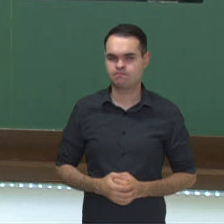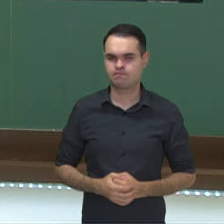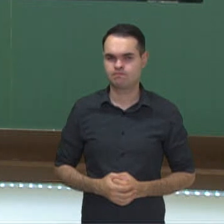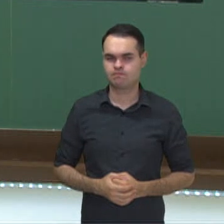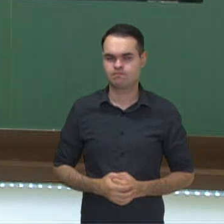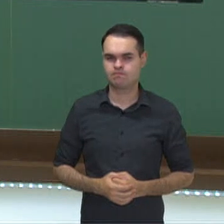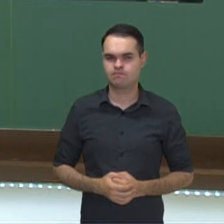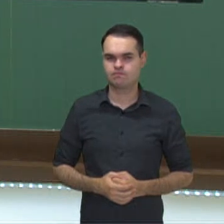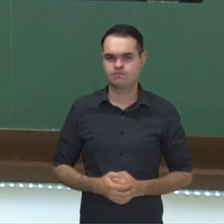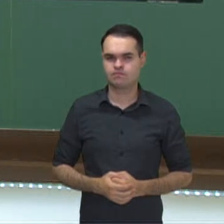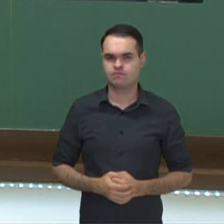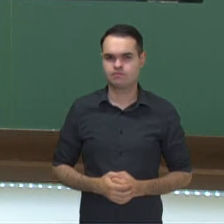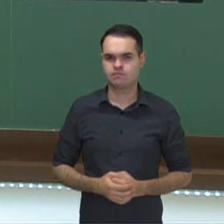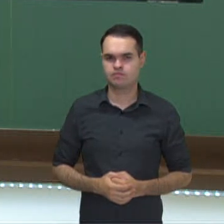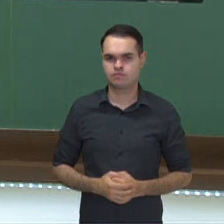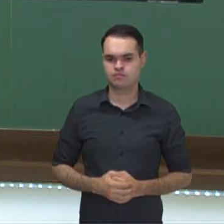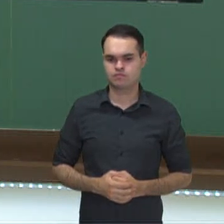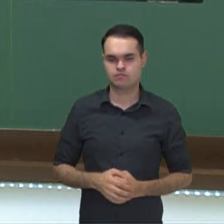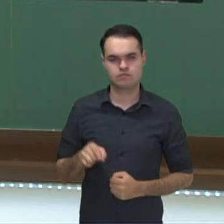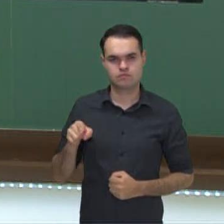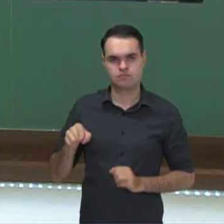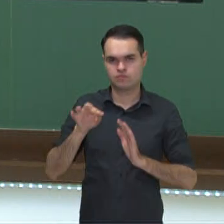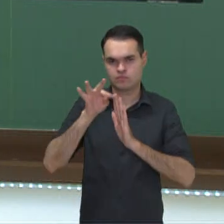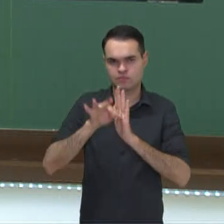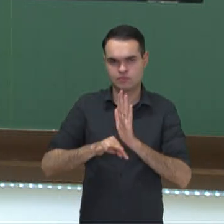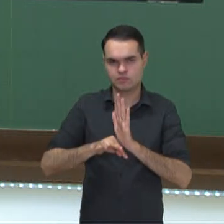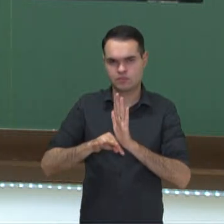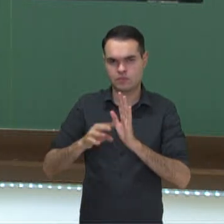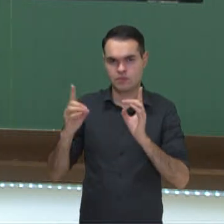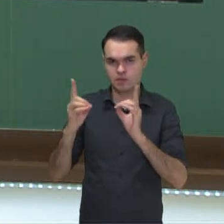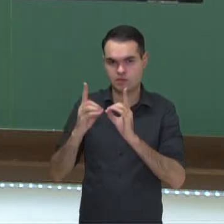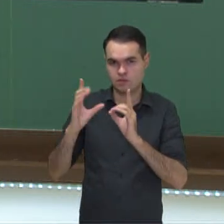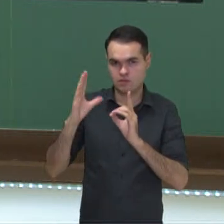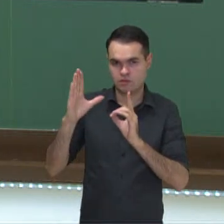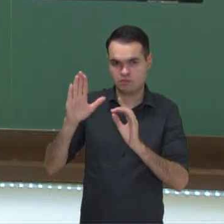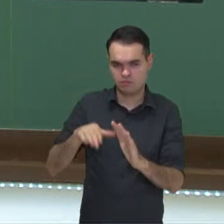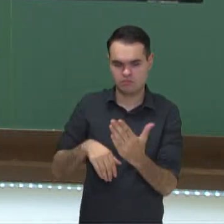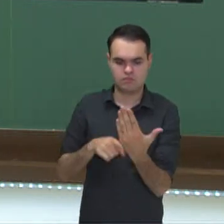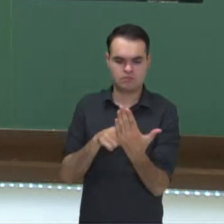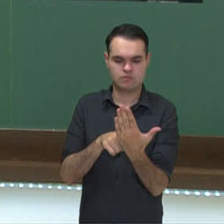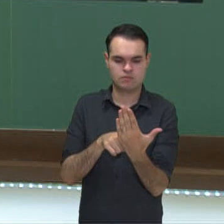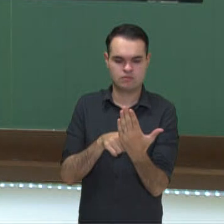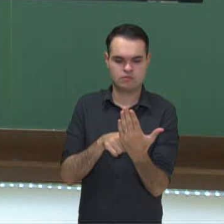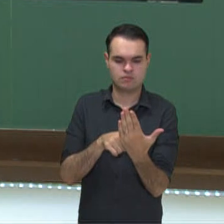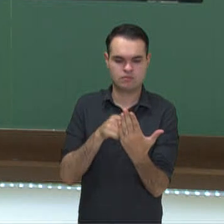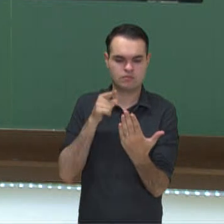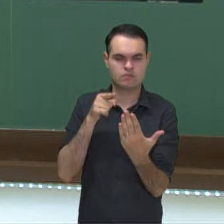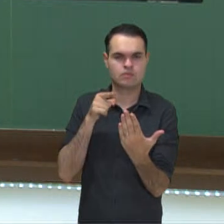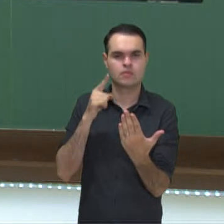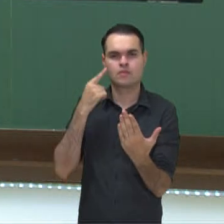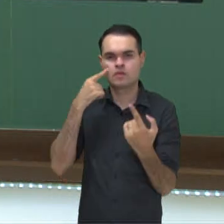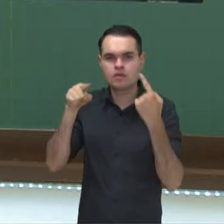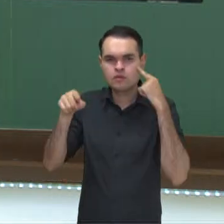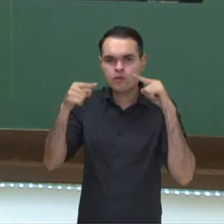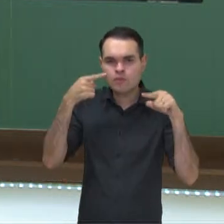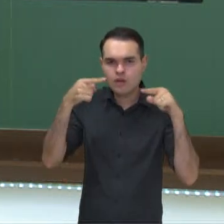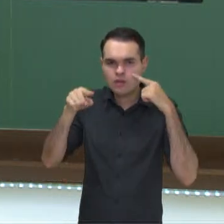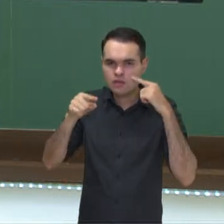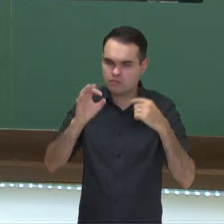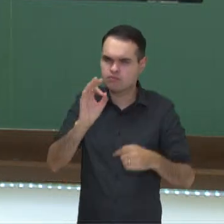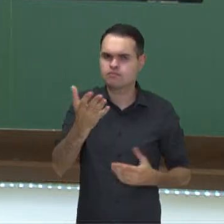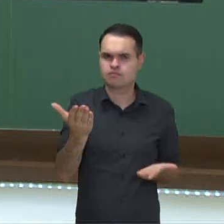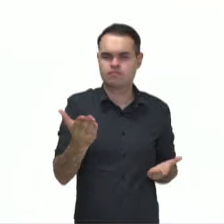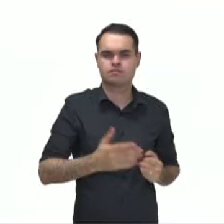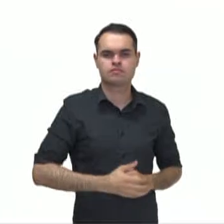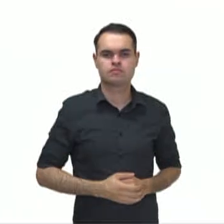Bem, se o nosso objeto de estudo é o texto didático científico, temos que falar um pouco sobre descobertas, né? Então vejamos,